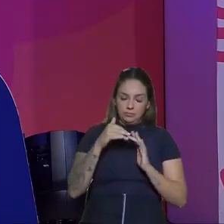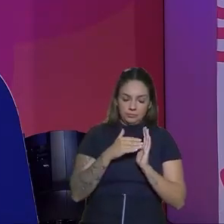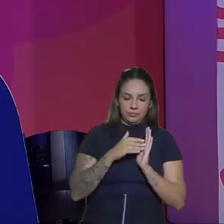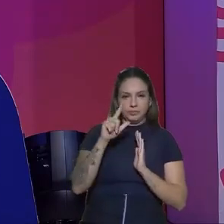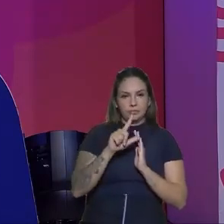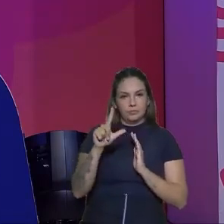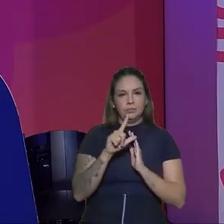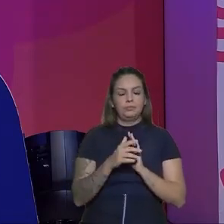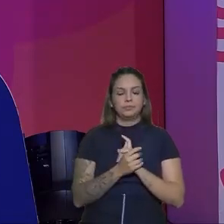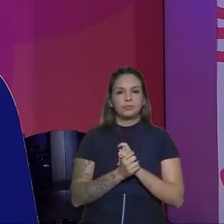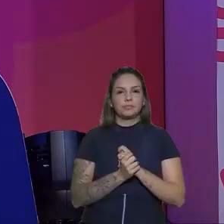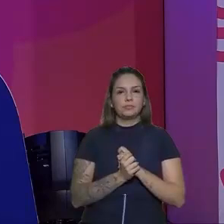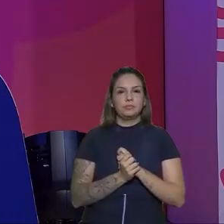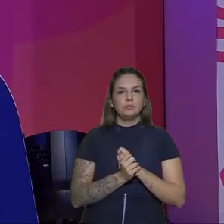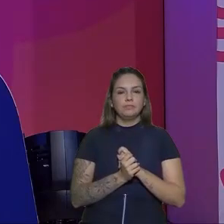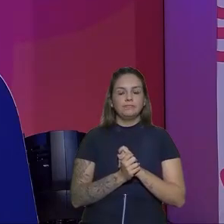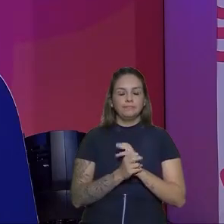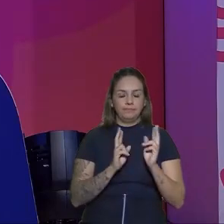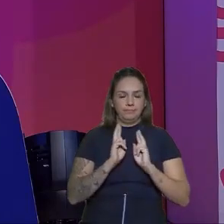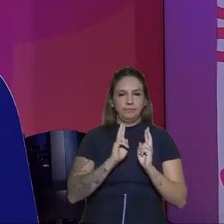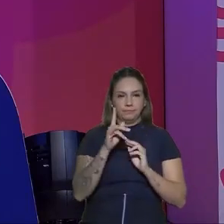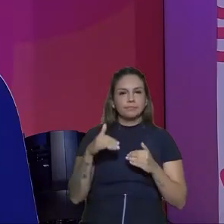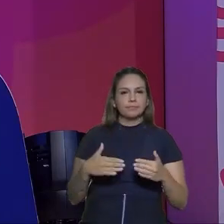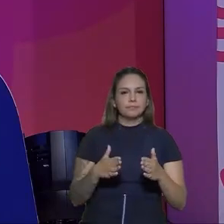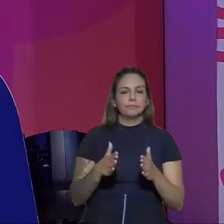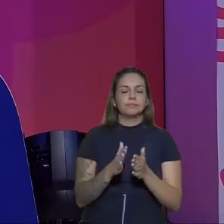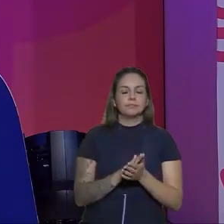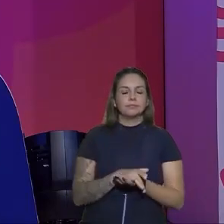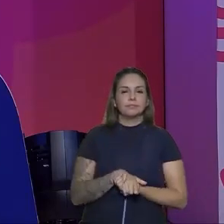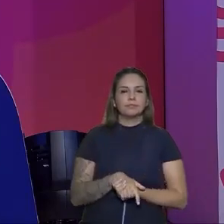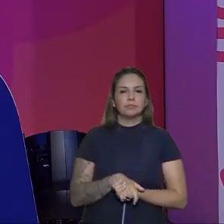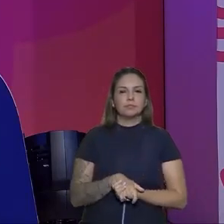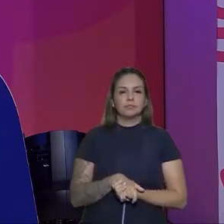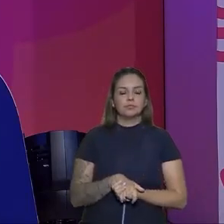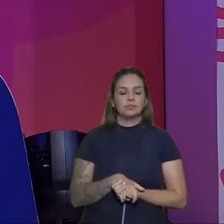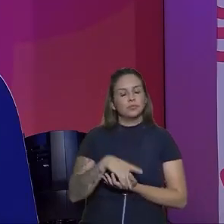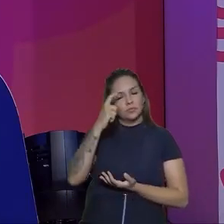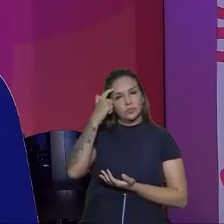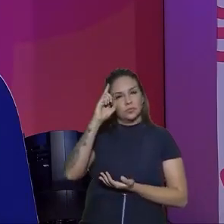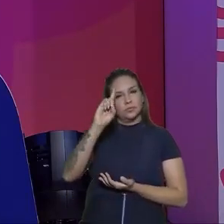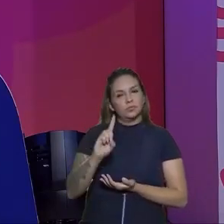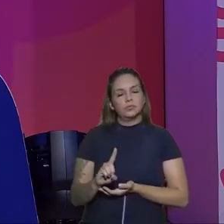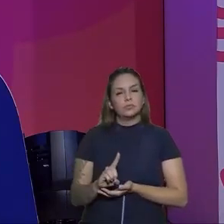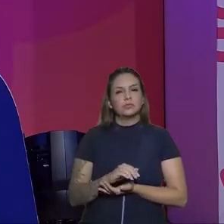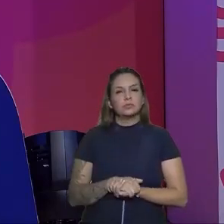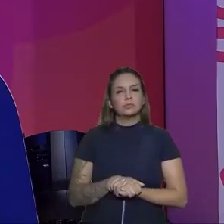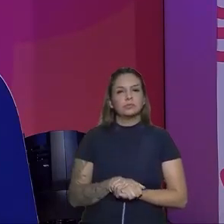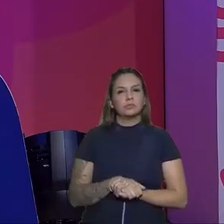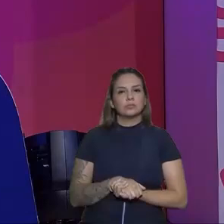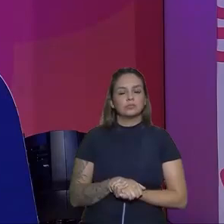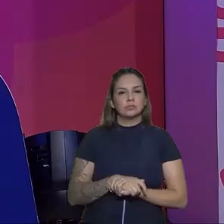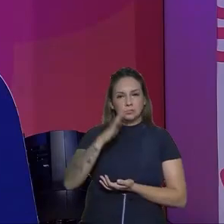geral, essa solução, esse caminho, essa ponte. E quando eu penso no direito,